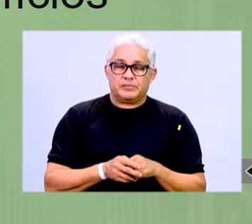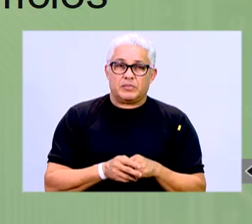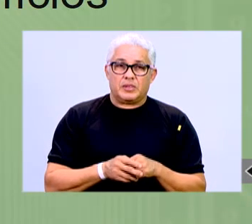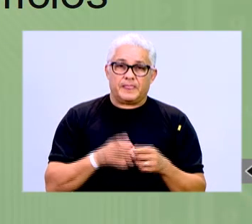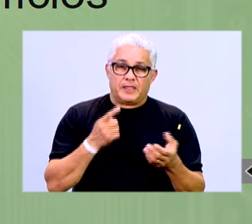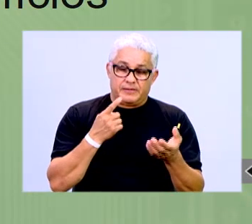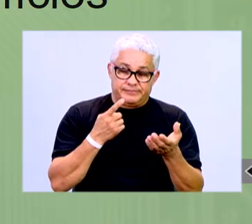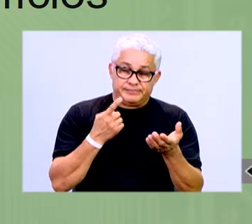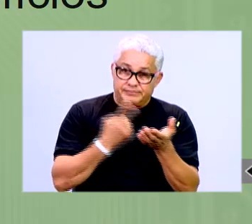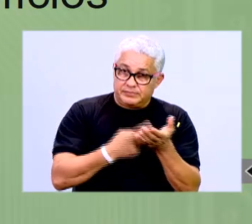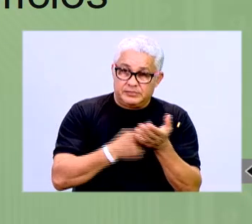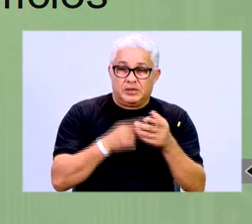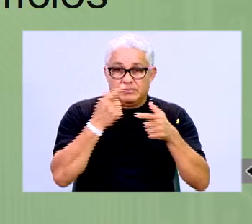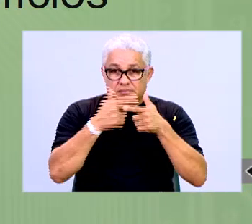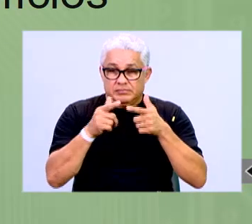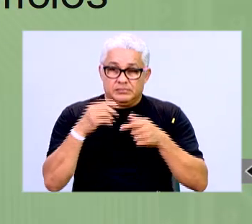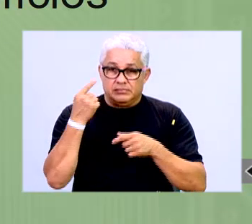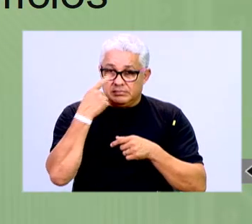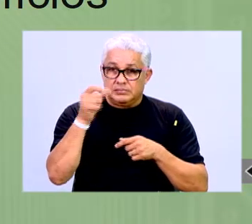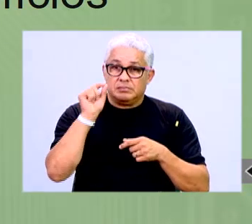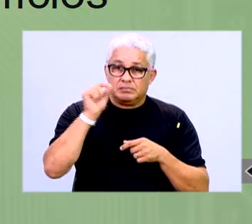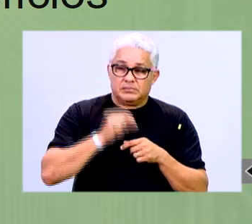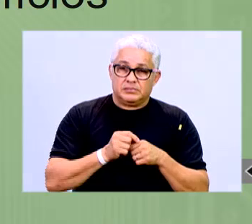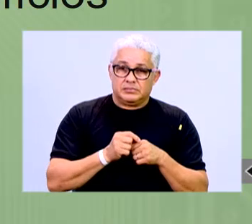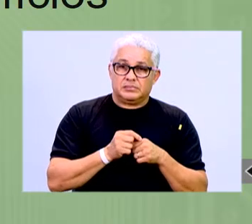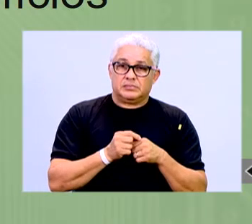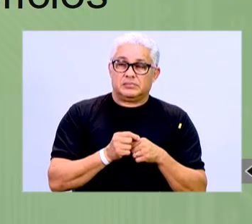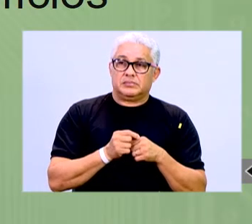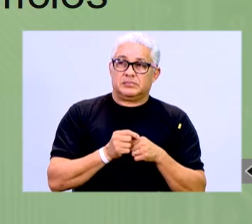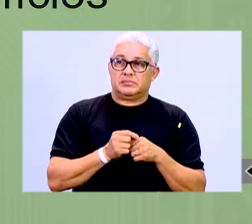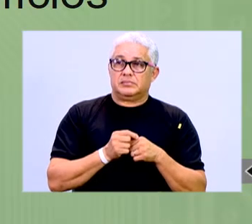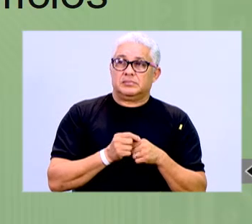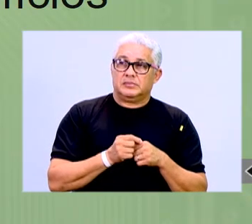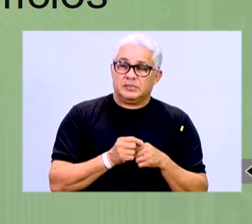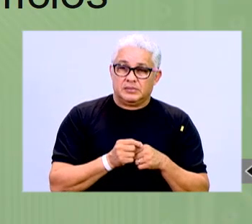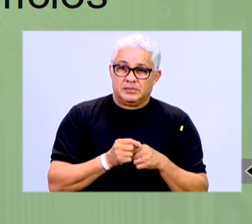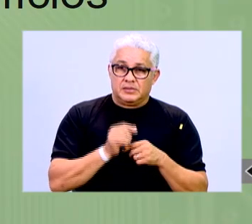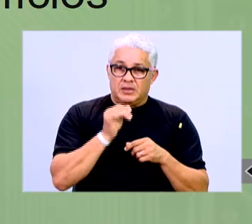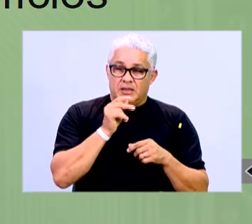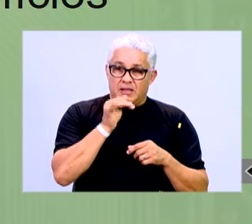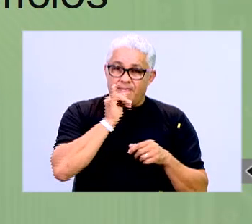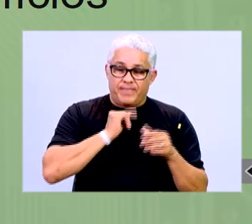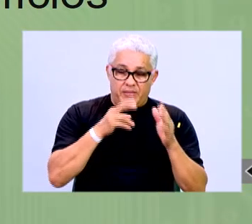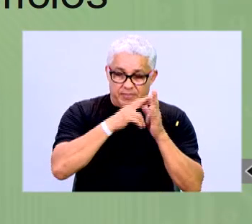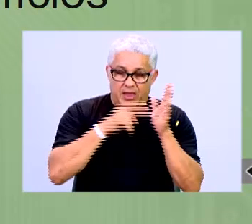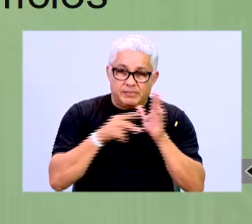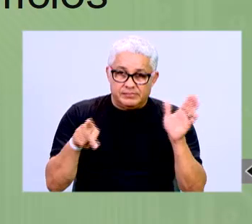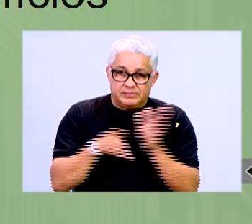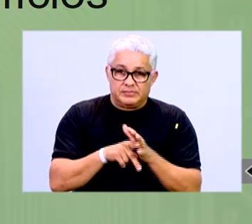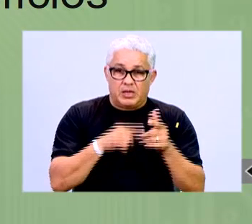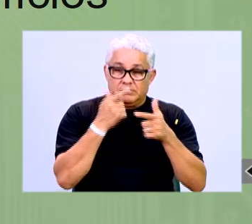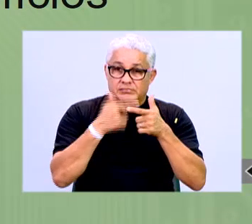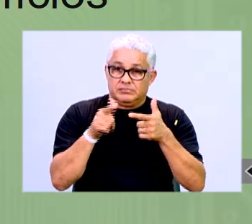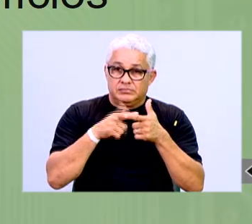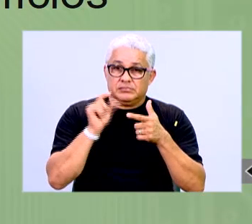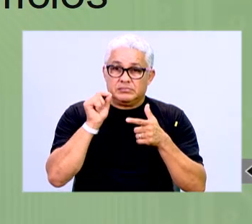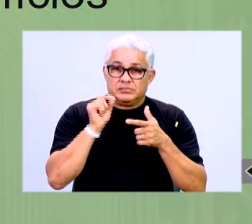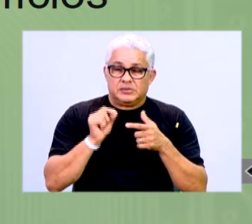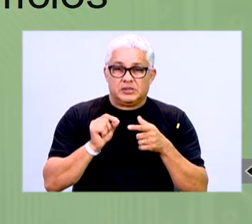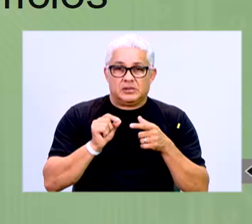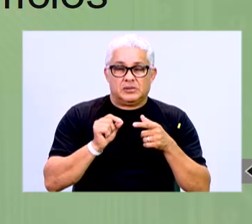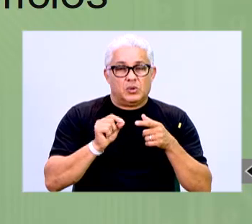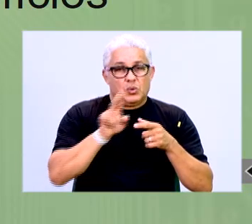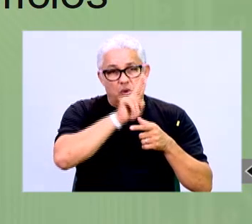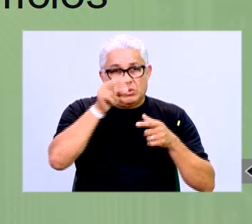o problema, é interessante criar uma sentença apropriada, como a seguinte: o problema descrevemos o